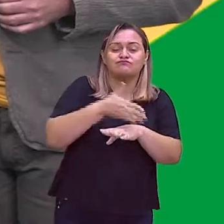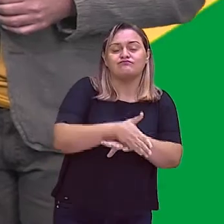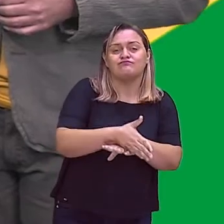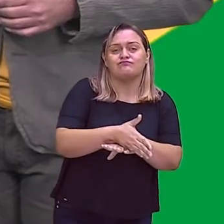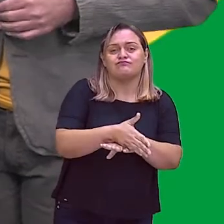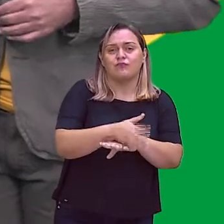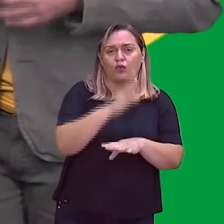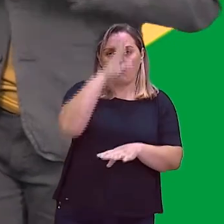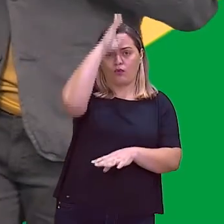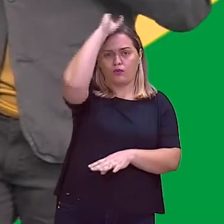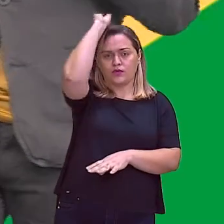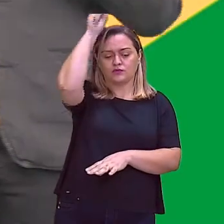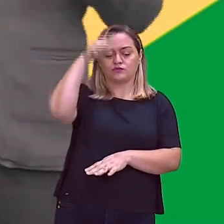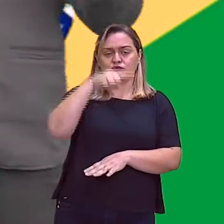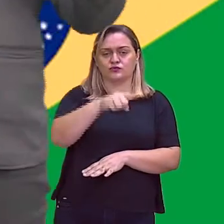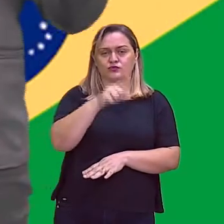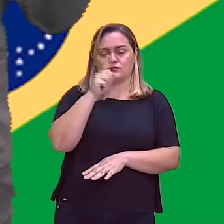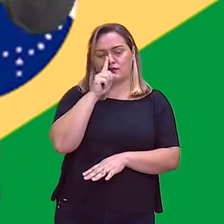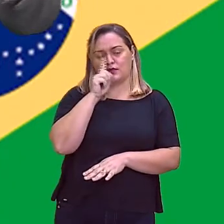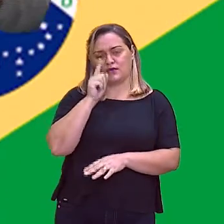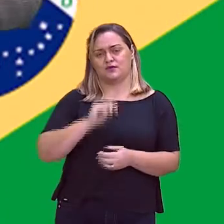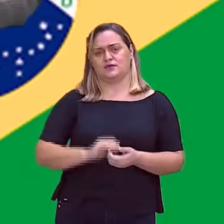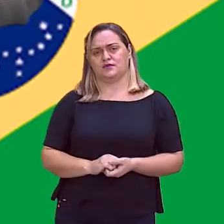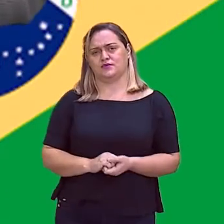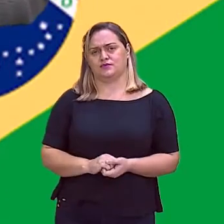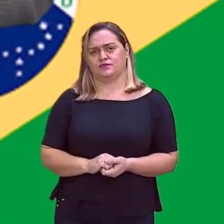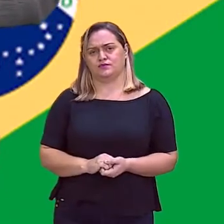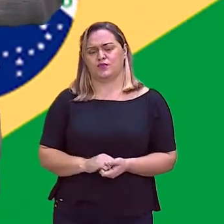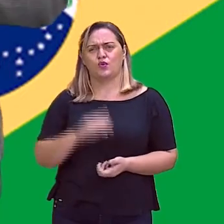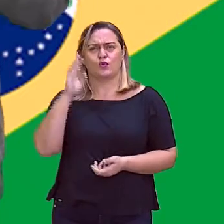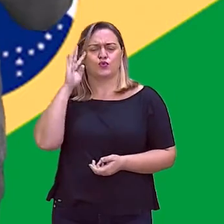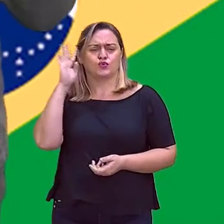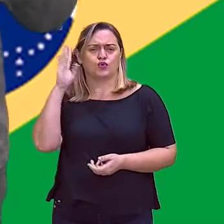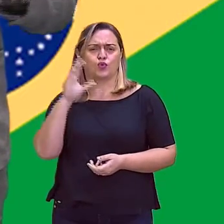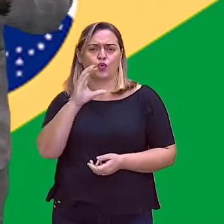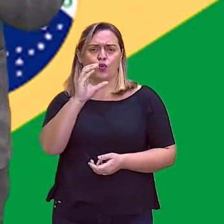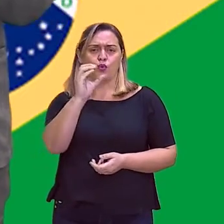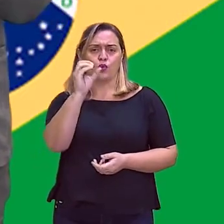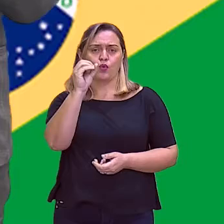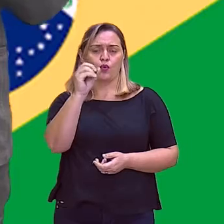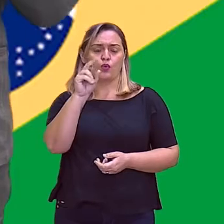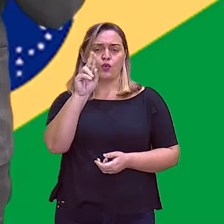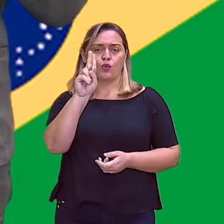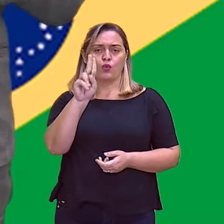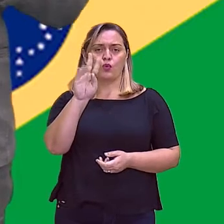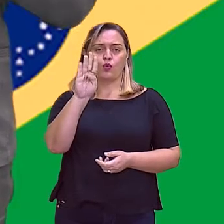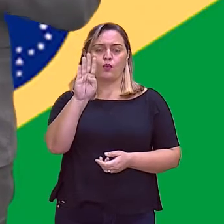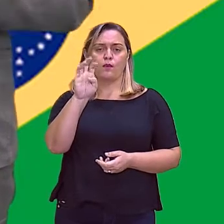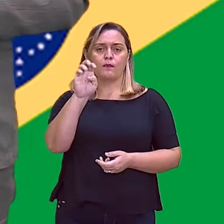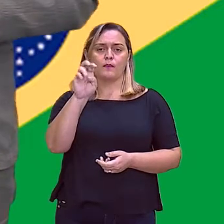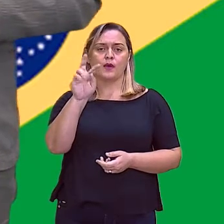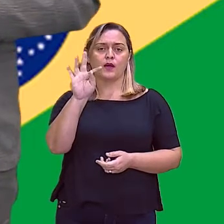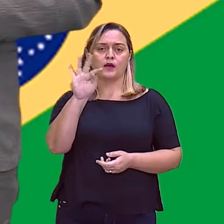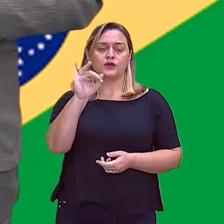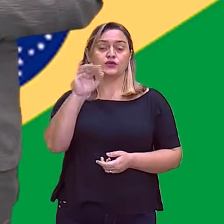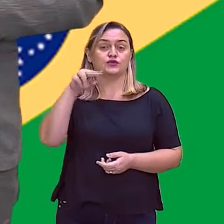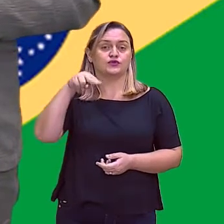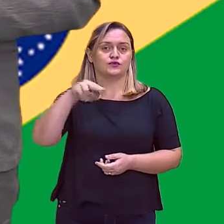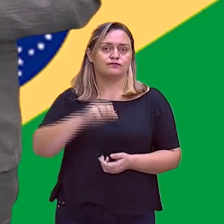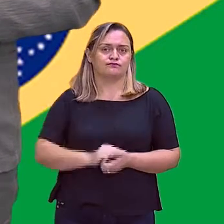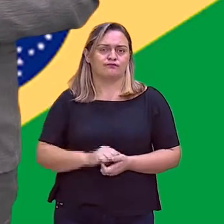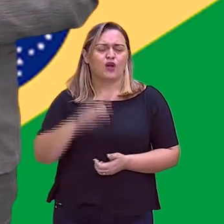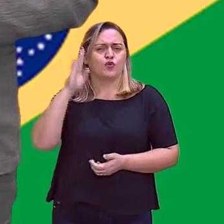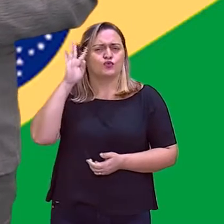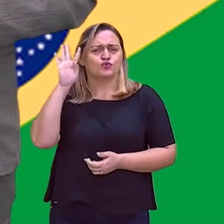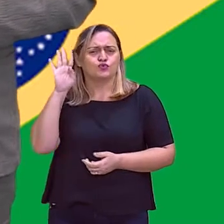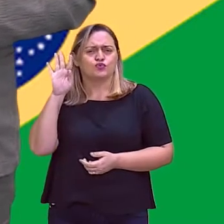Grécia. O sonho de Coubertin, esse sonho que trouxe as Olimpíadas de volta,